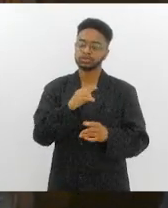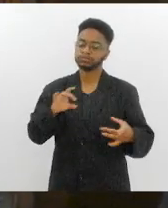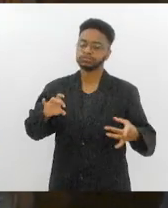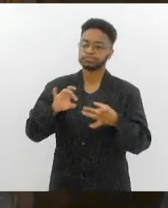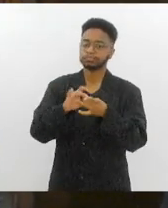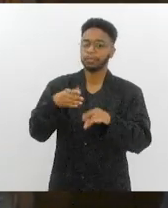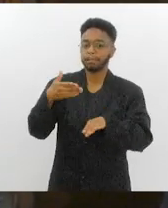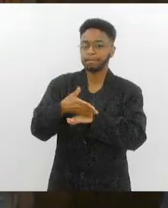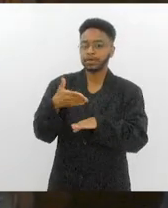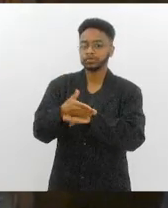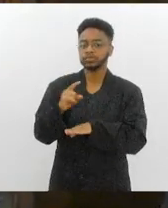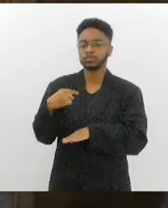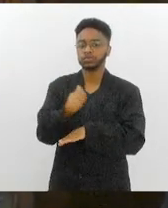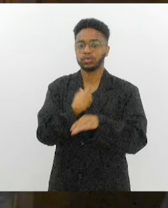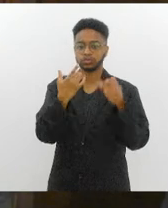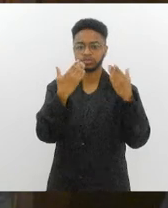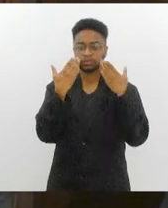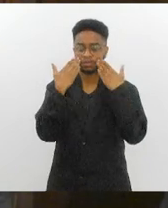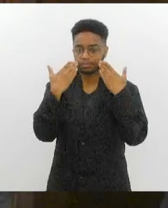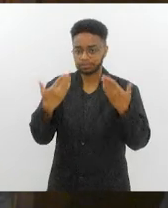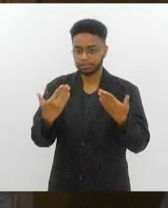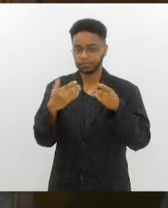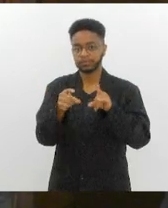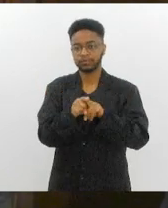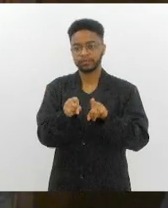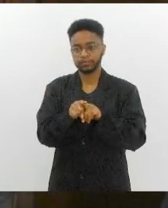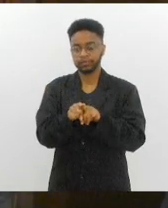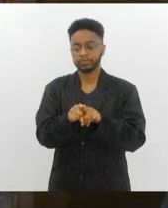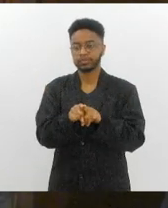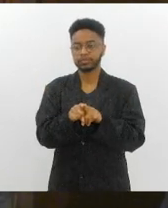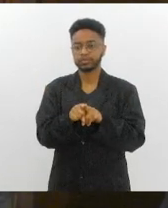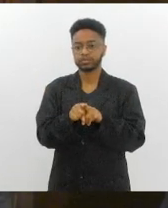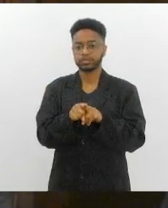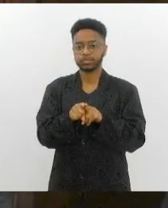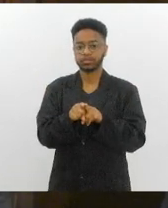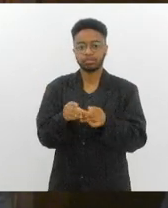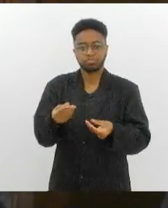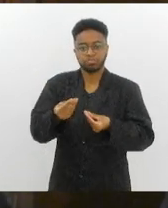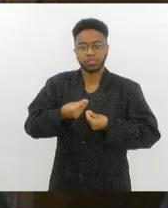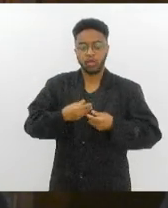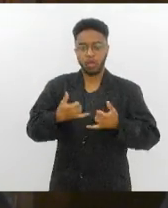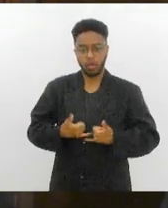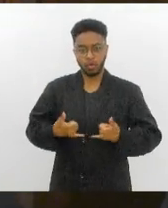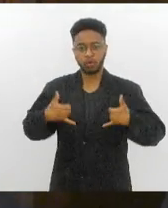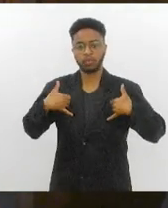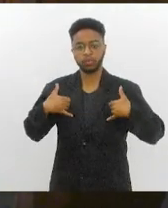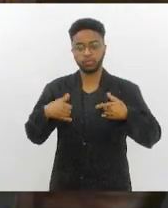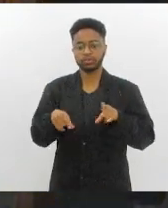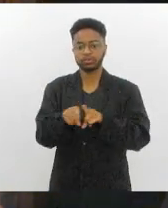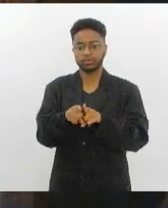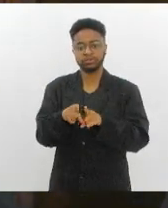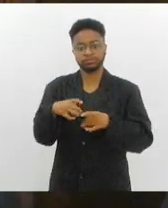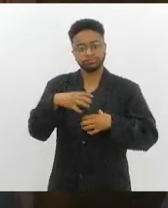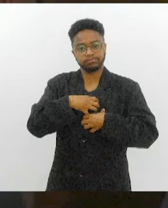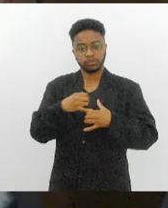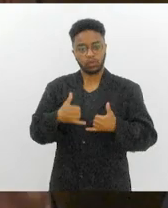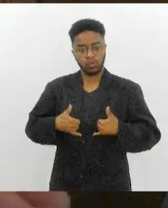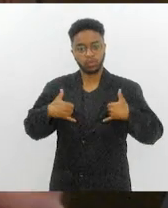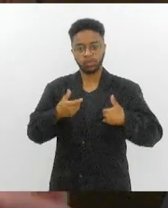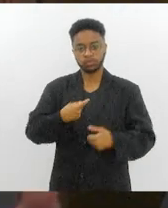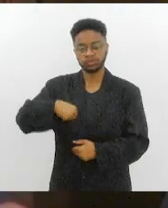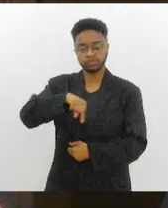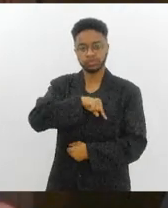de nossos espetáculos, que nos trouxe, que nos encheu de orgulho, que teve orgulho da gente, que nos